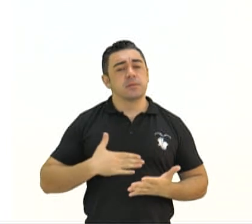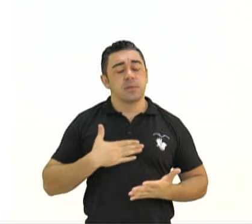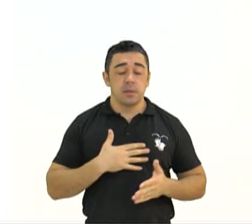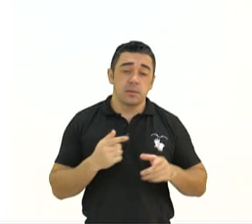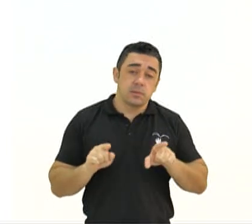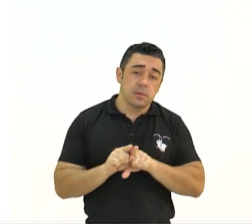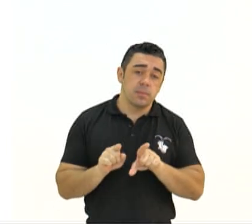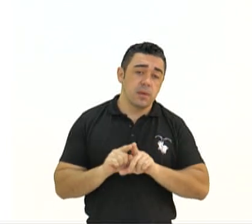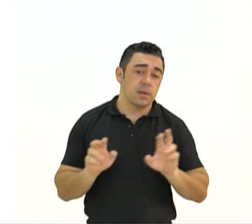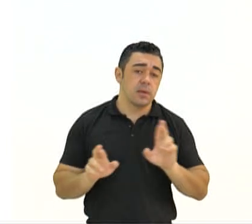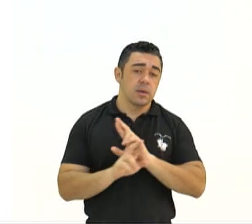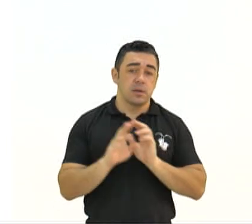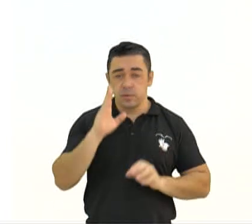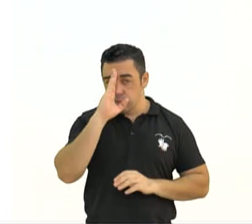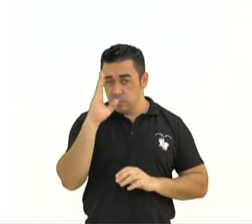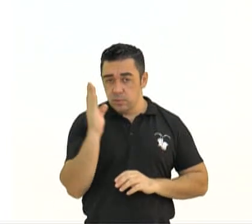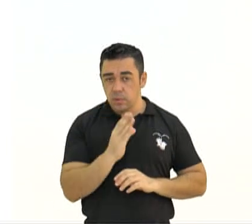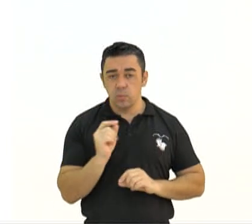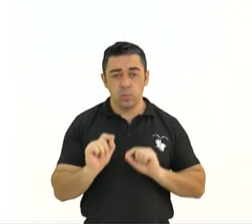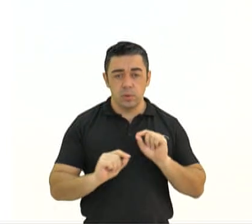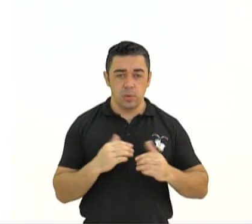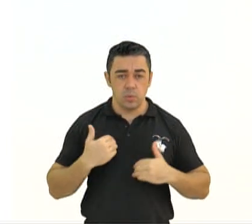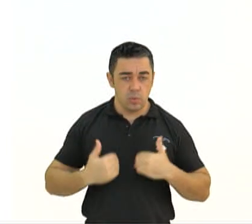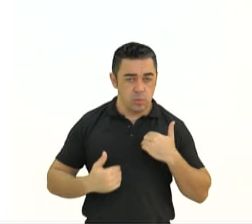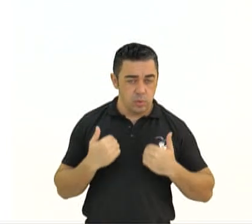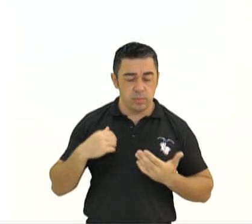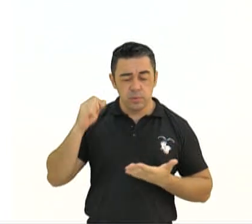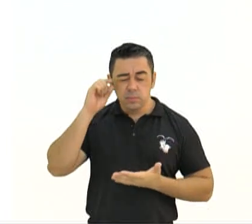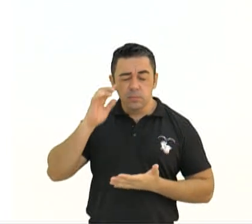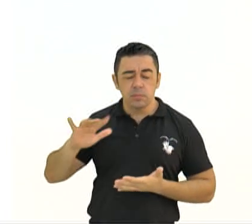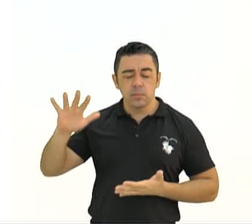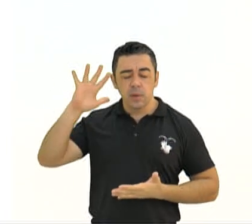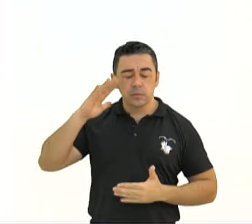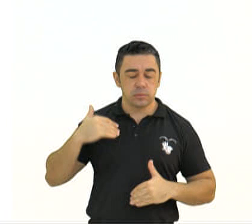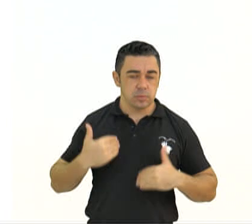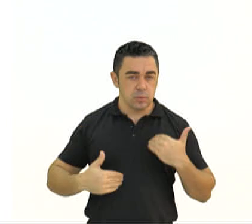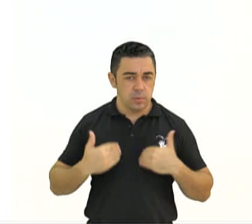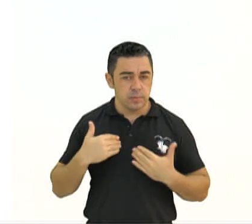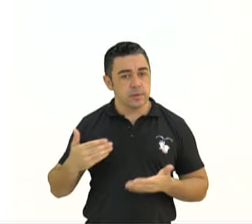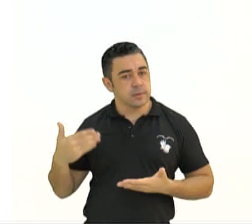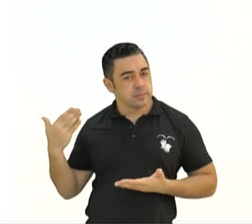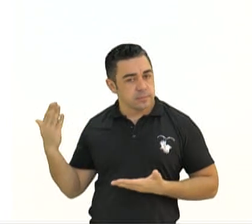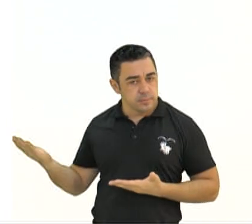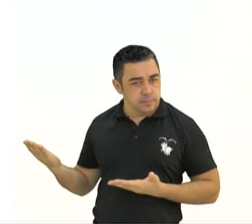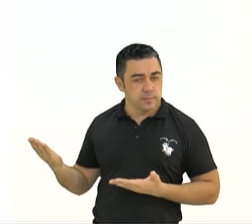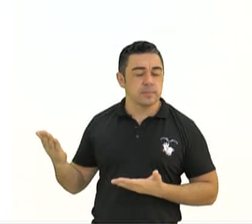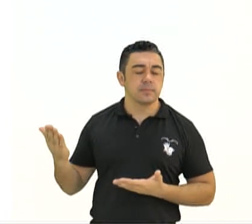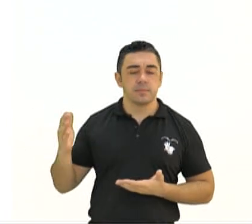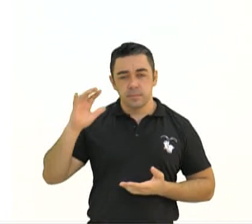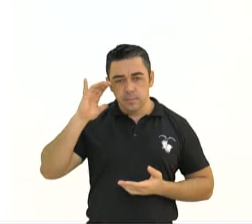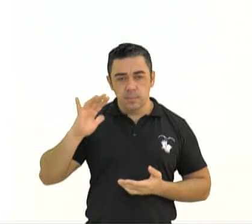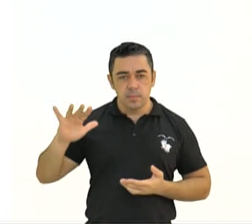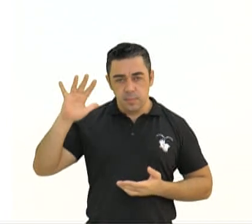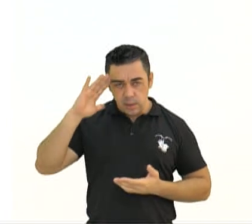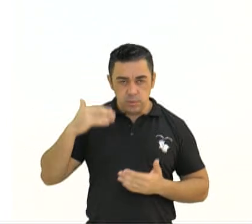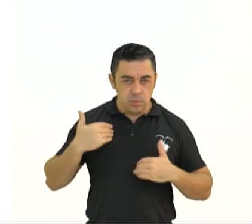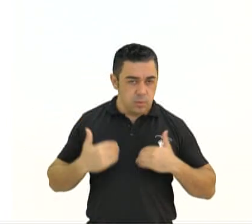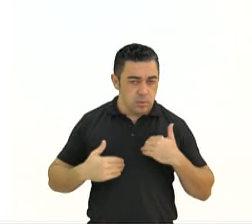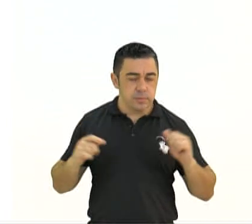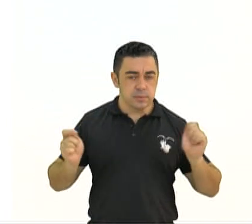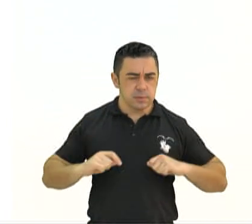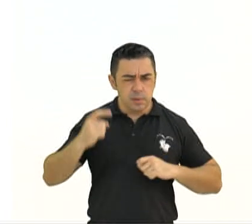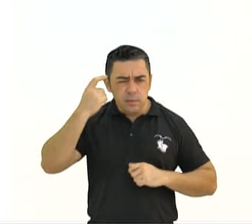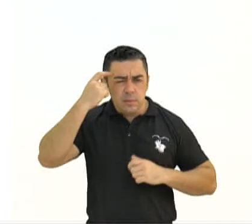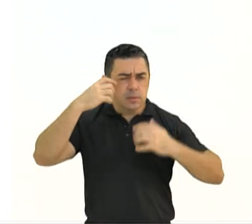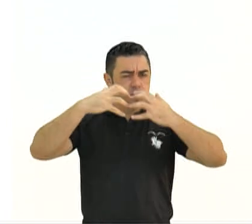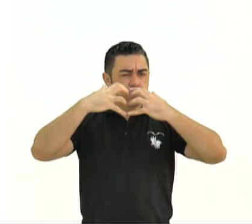desta forma relação direta com os elementos do corpo e imagem corporal. E aí essa imagem aqui vai trazer muito bem essa